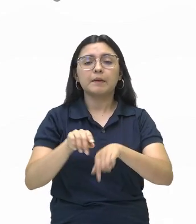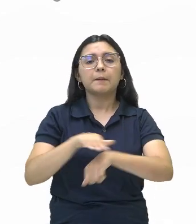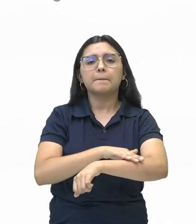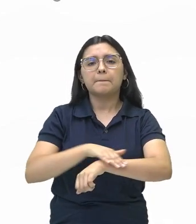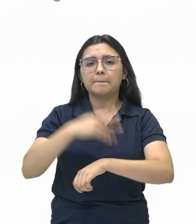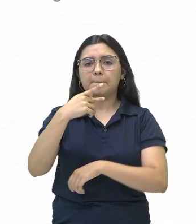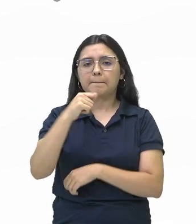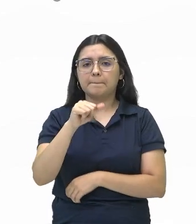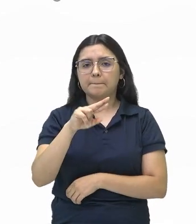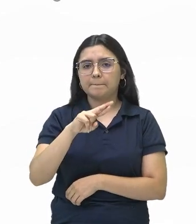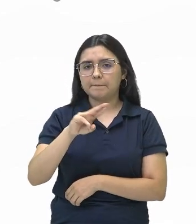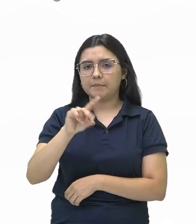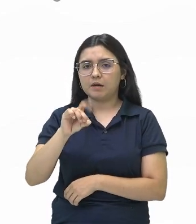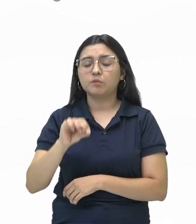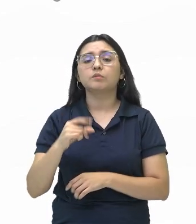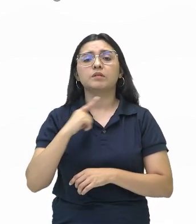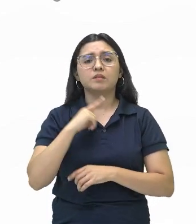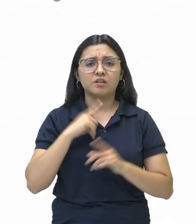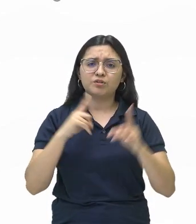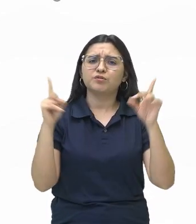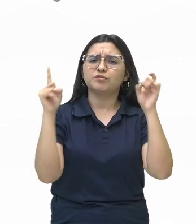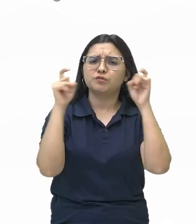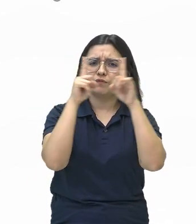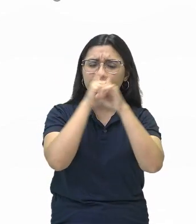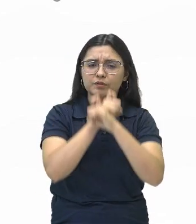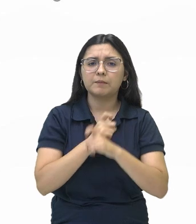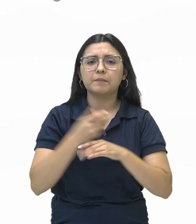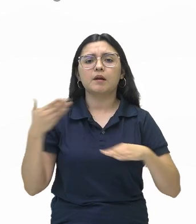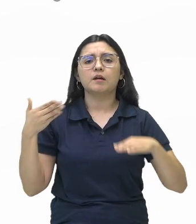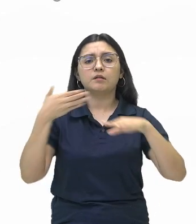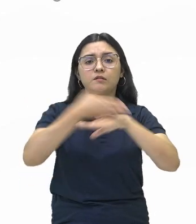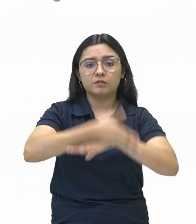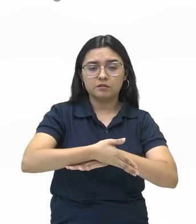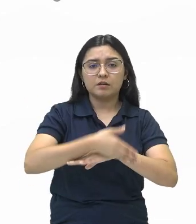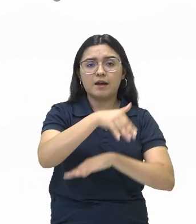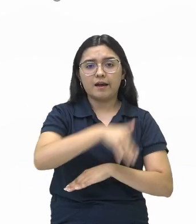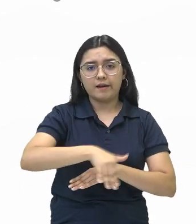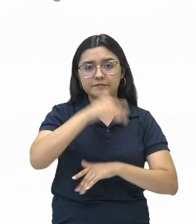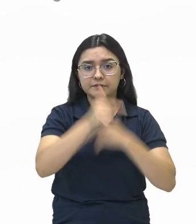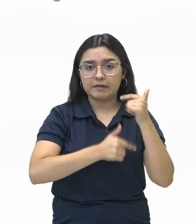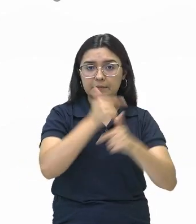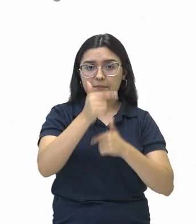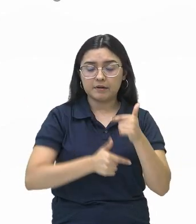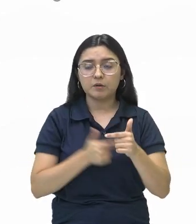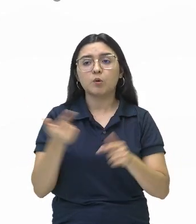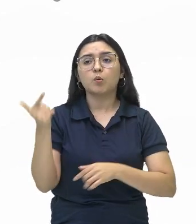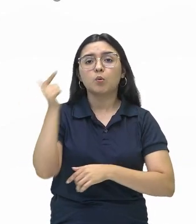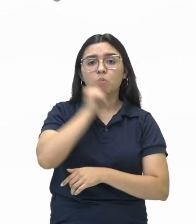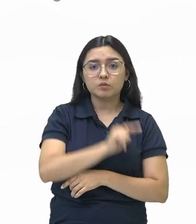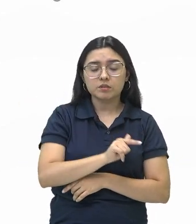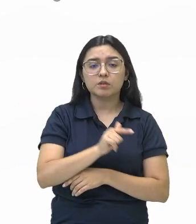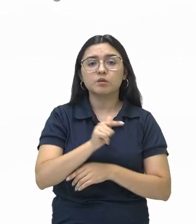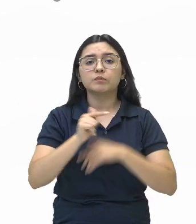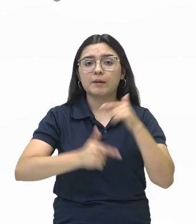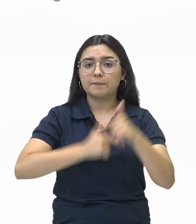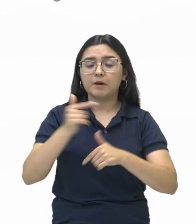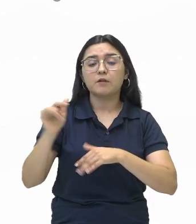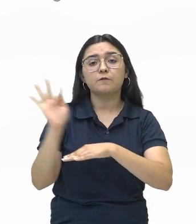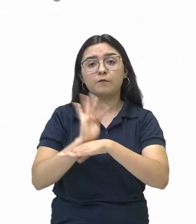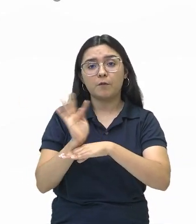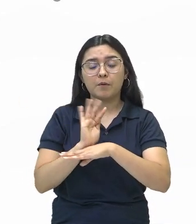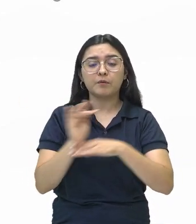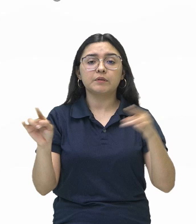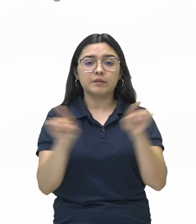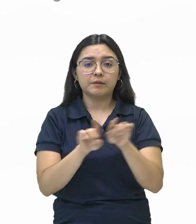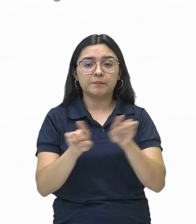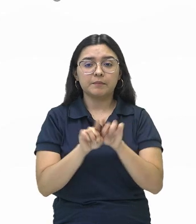enfrentando maiores dificuldades para acessar o mercado de trabalho, conseguir empregos formais e